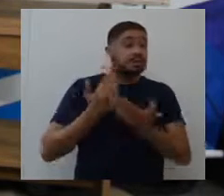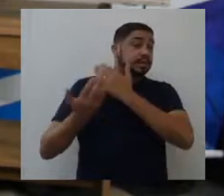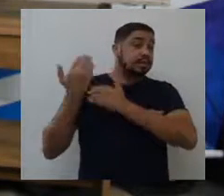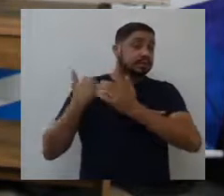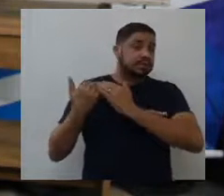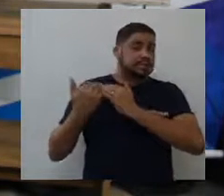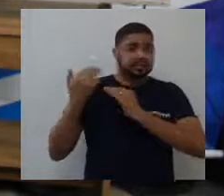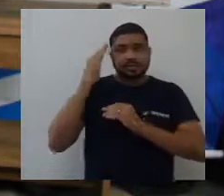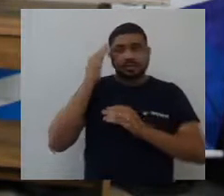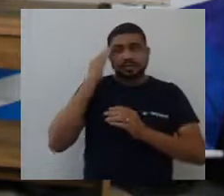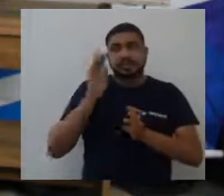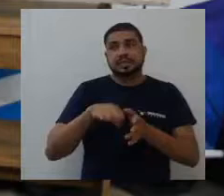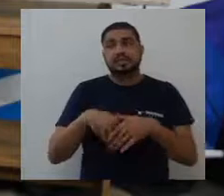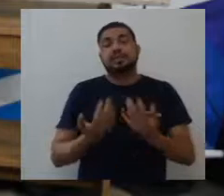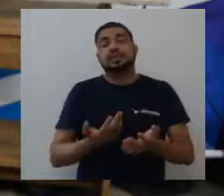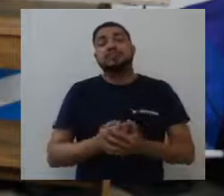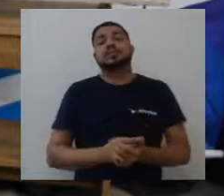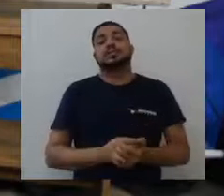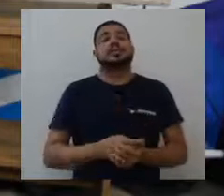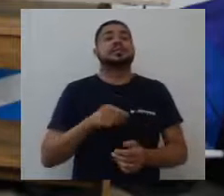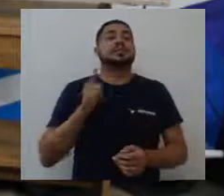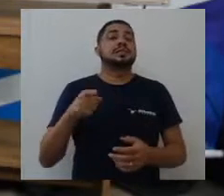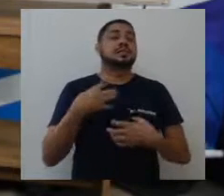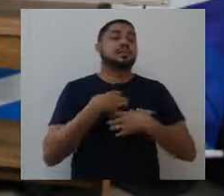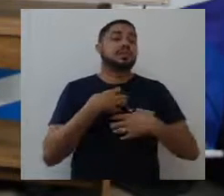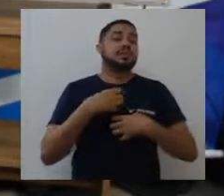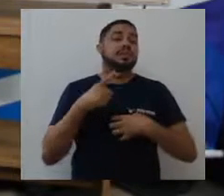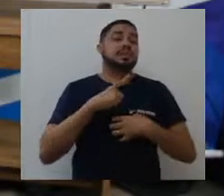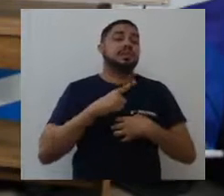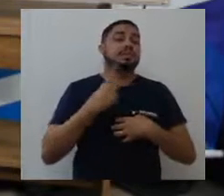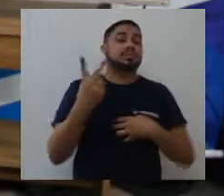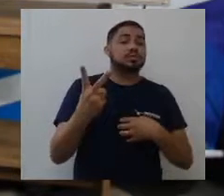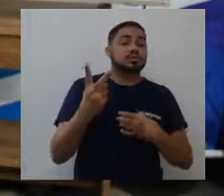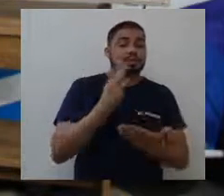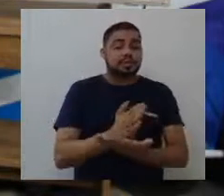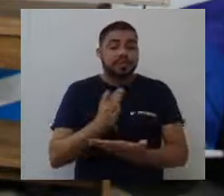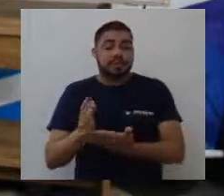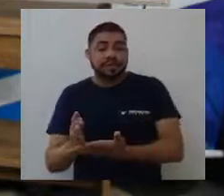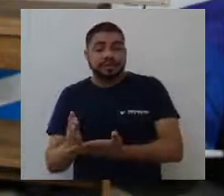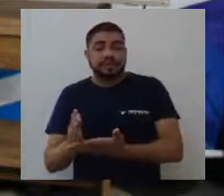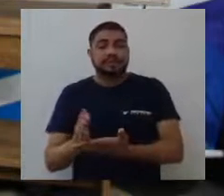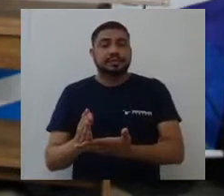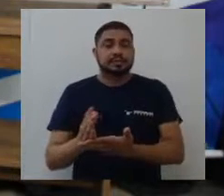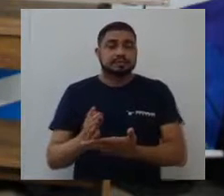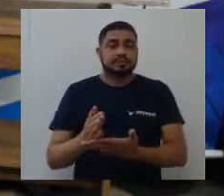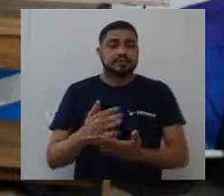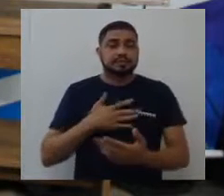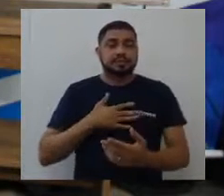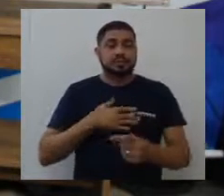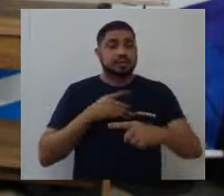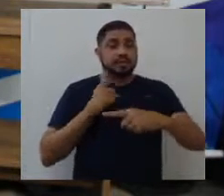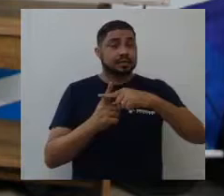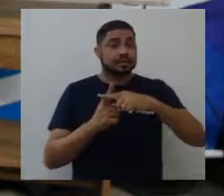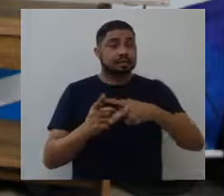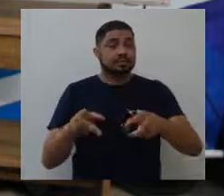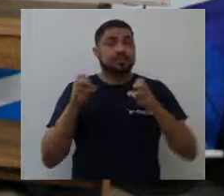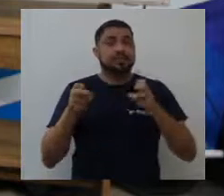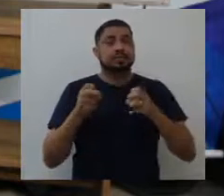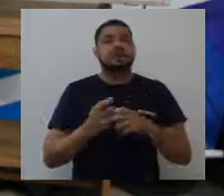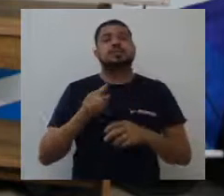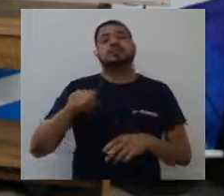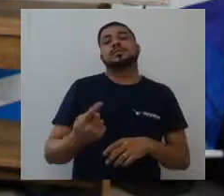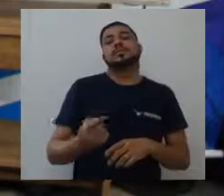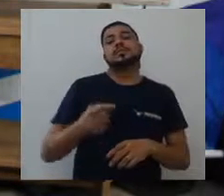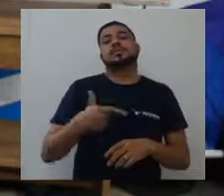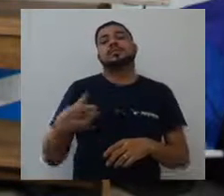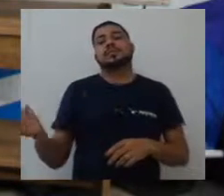anteriormente. Tu entendesse? Então o que acontece? Dessa forma eu tenho duas parcelas aqui nessa minha adição. Observe, o 1.200 é